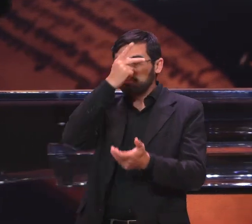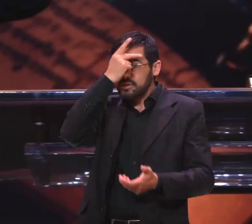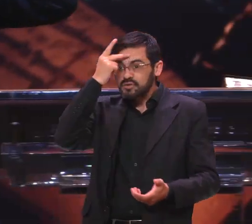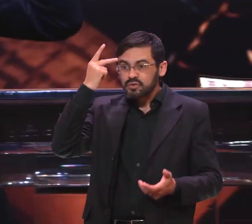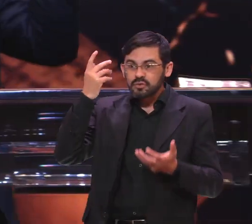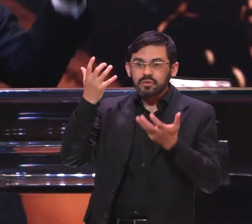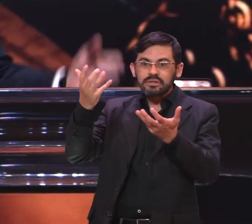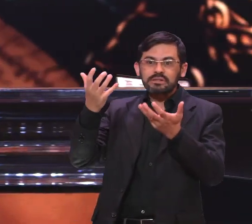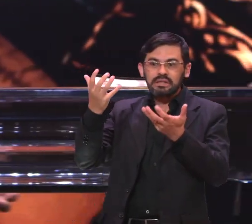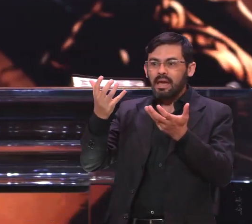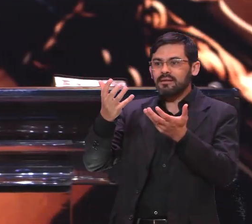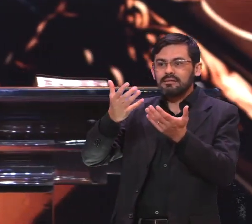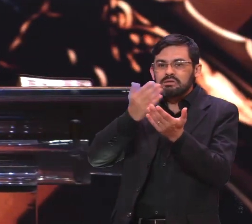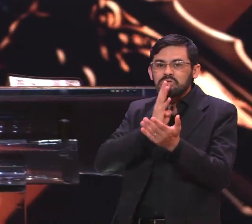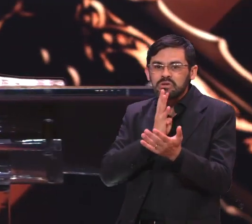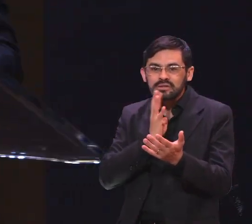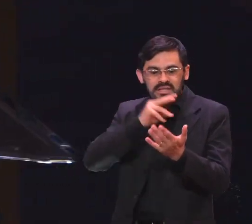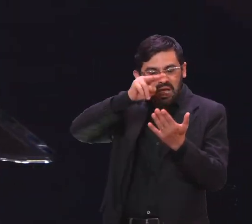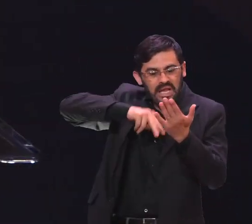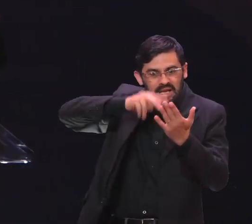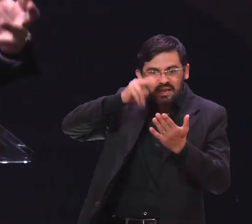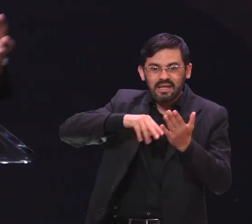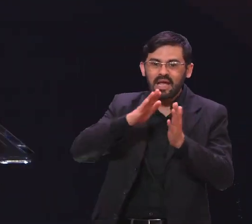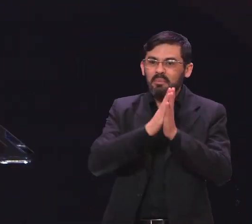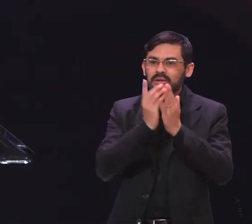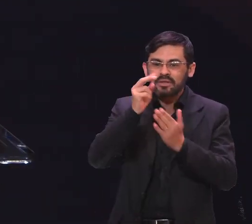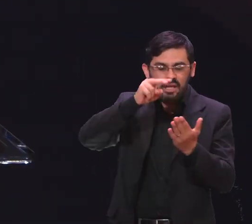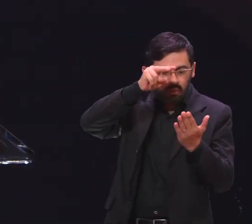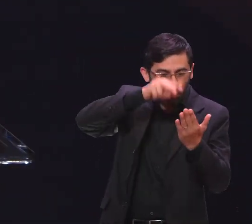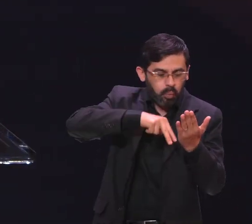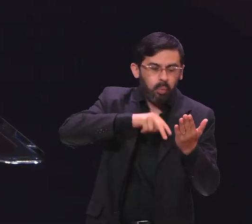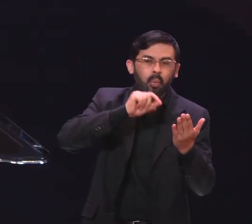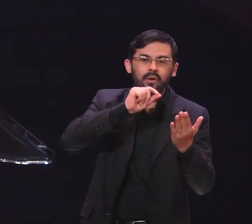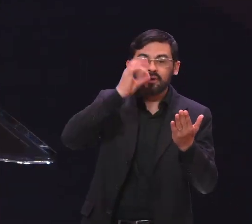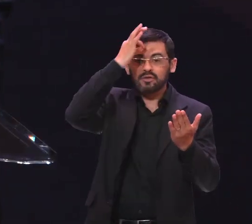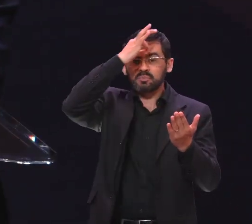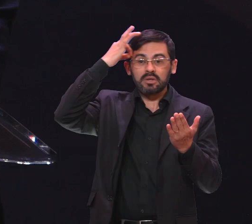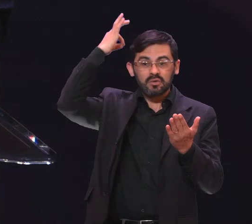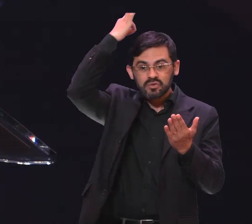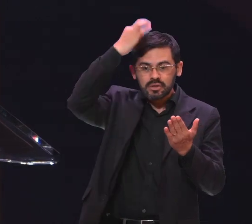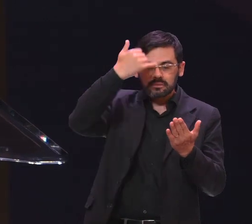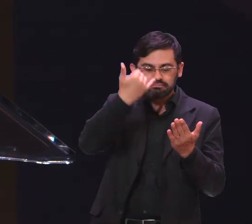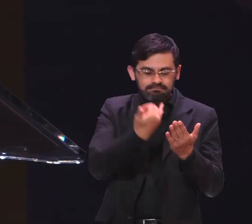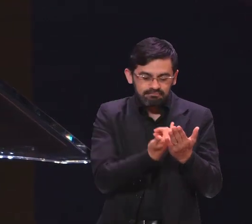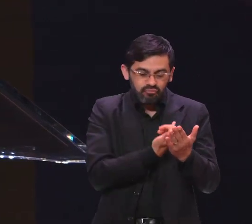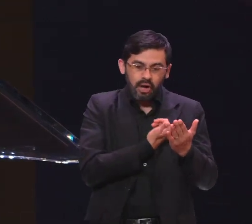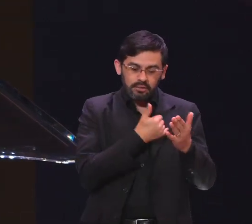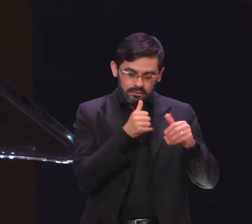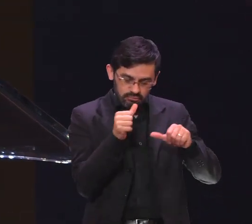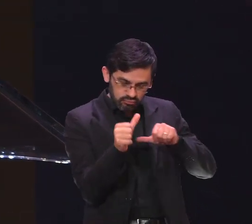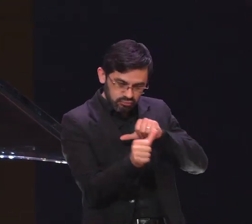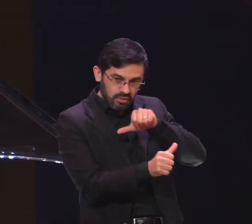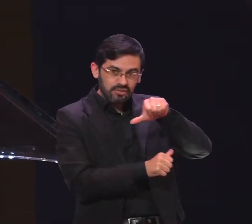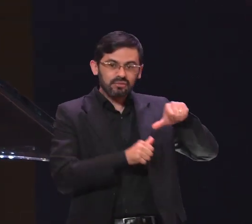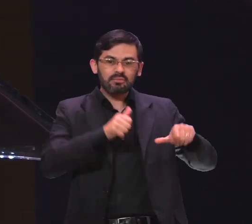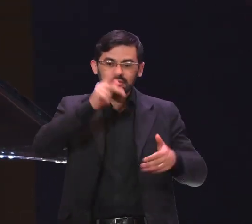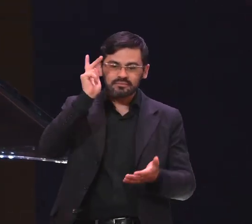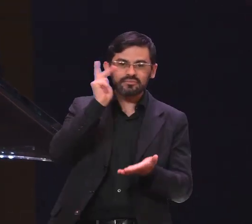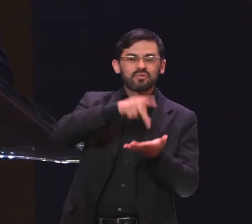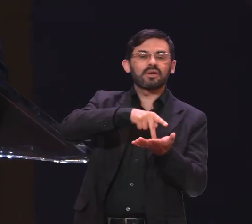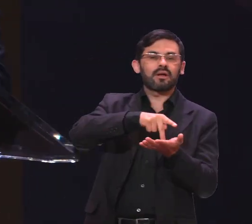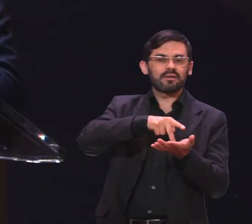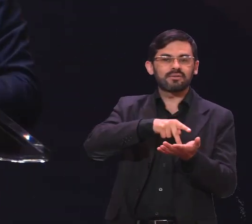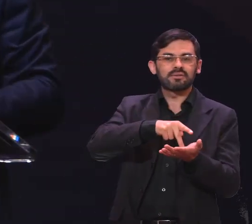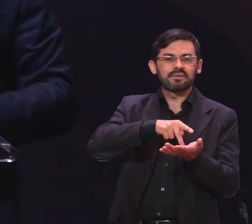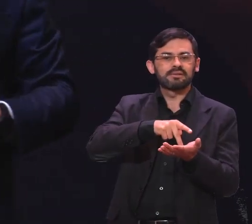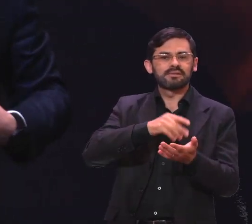pessoas são atraídas. Pessoas leem esse livro e o Espírito trabalha em seus corações e elas são transformadas. Eu